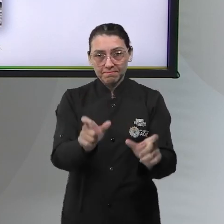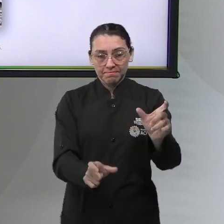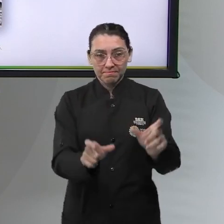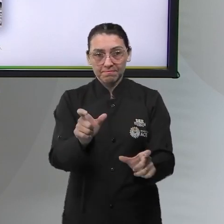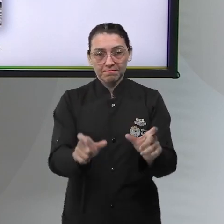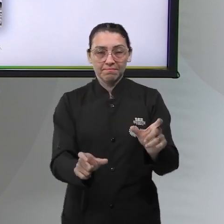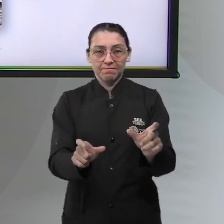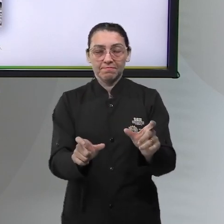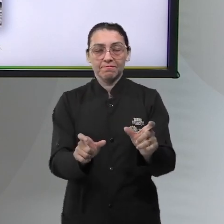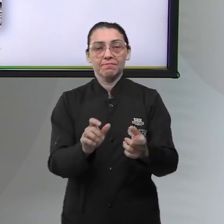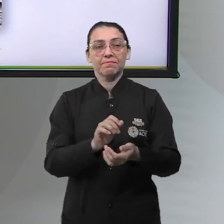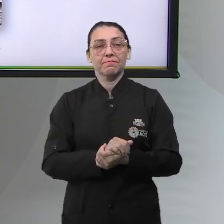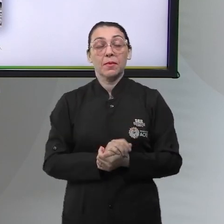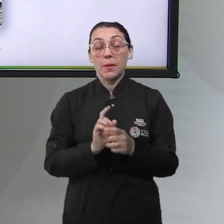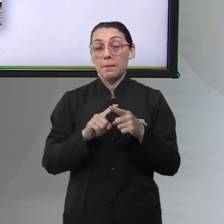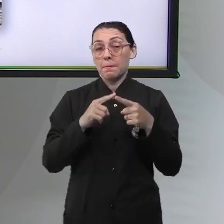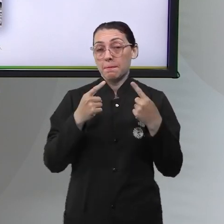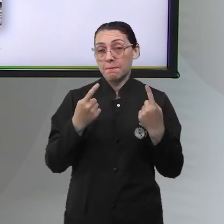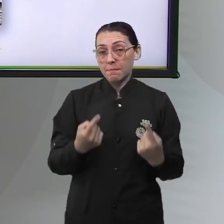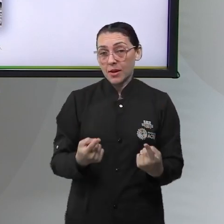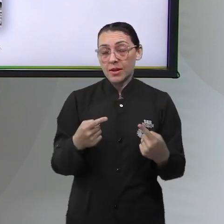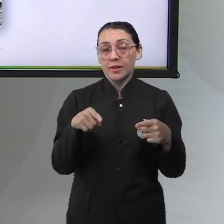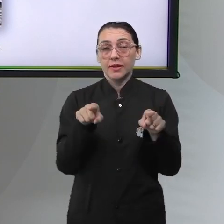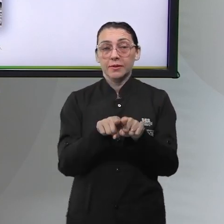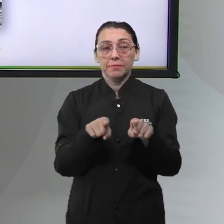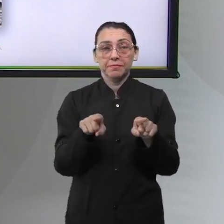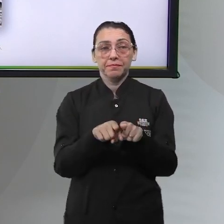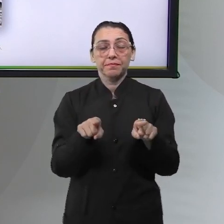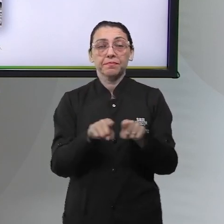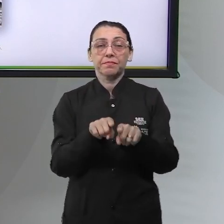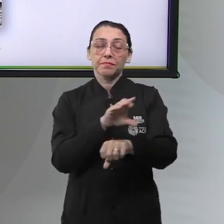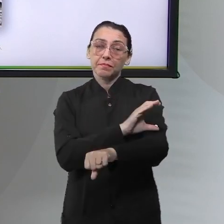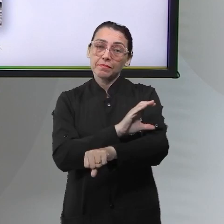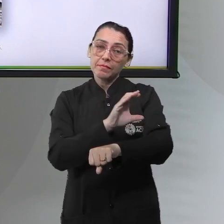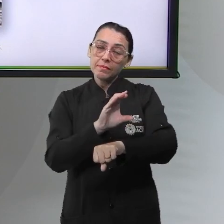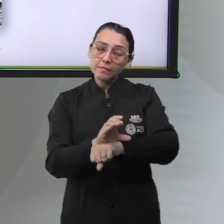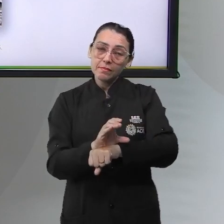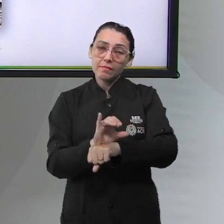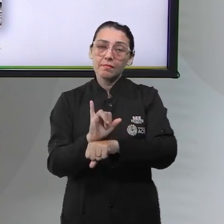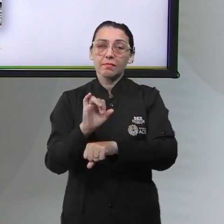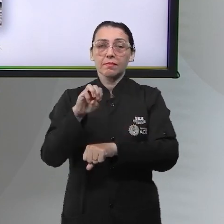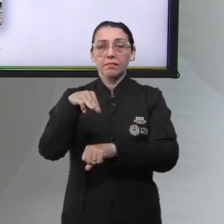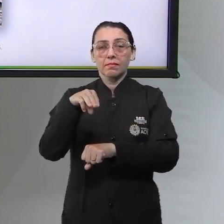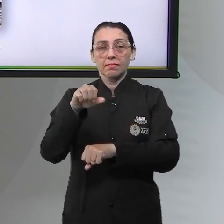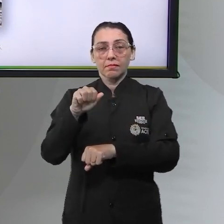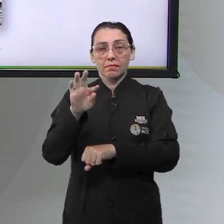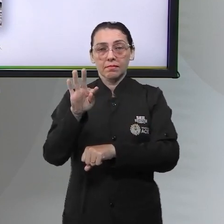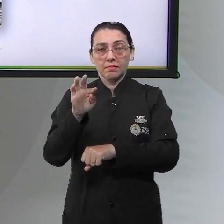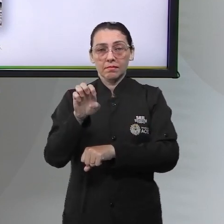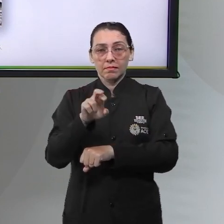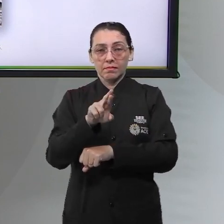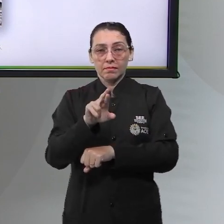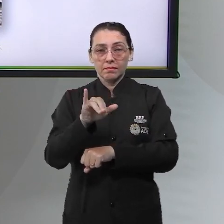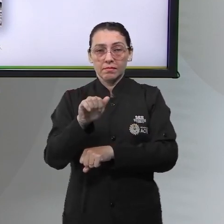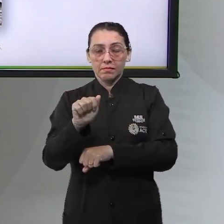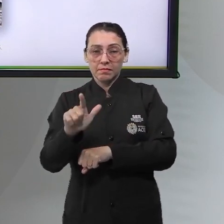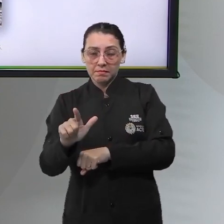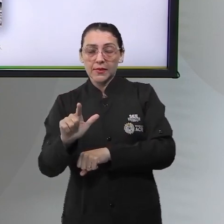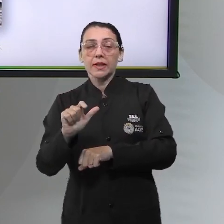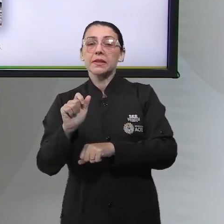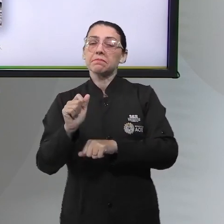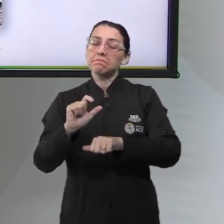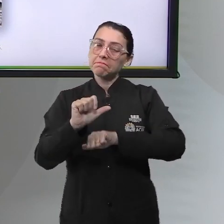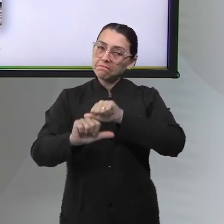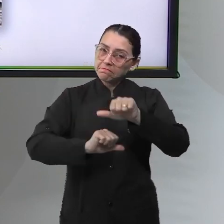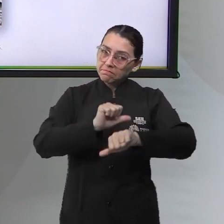dos indivíduos. Mas, em certa medida, a cultura imaterial ela está suscetível a mudanças